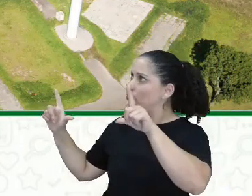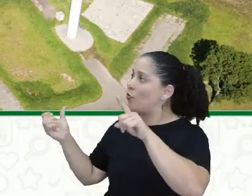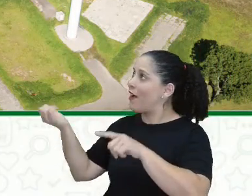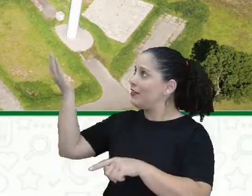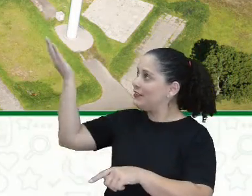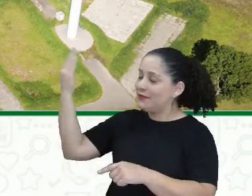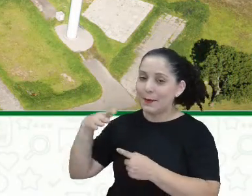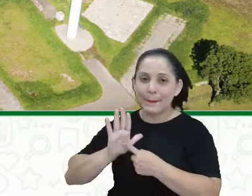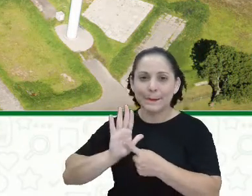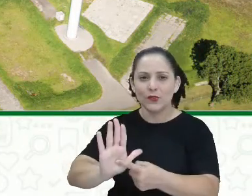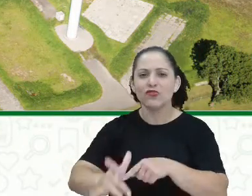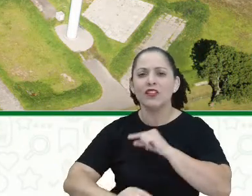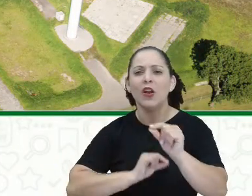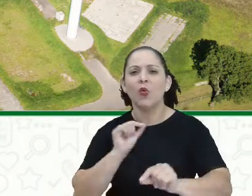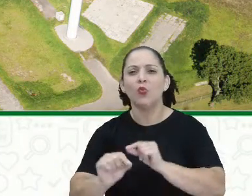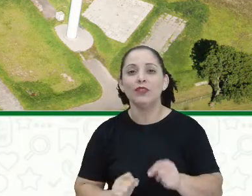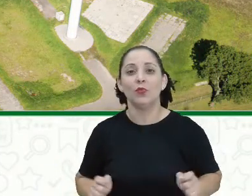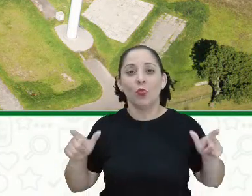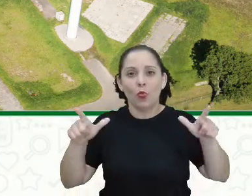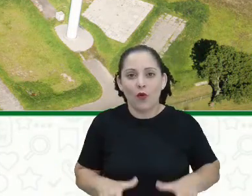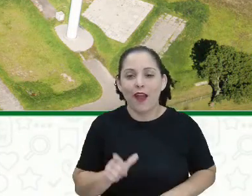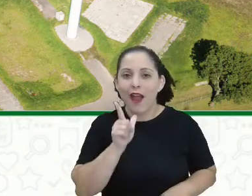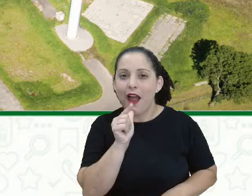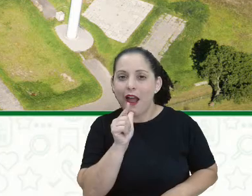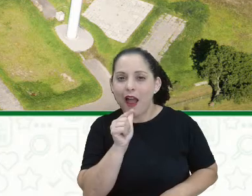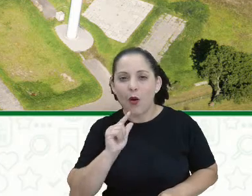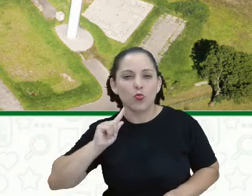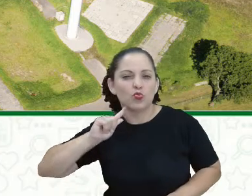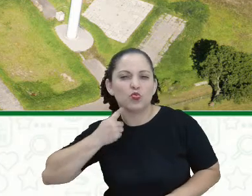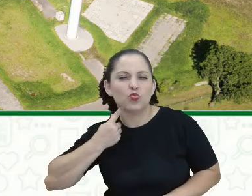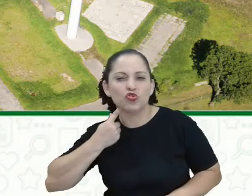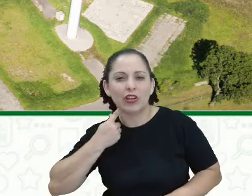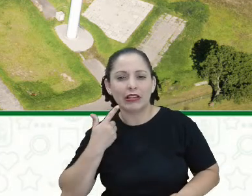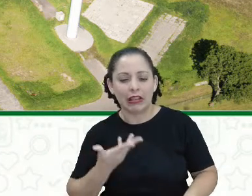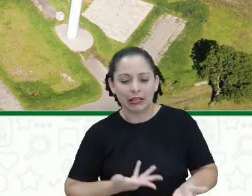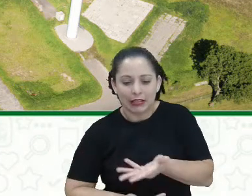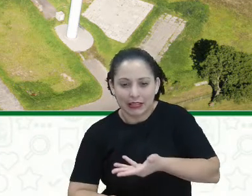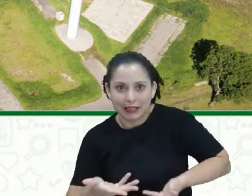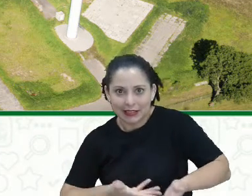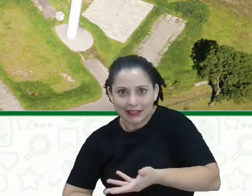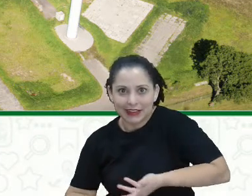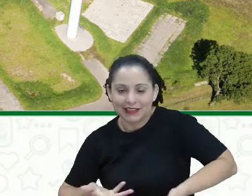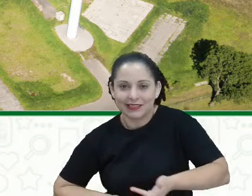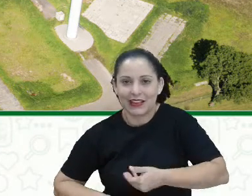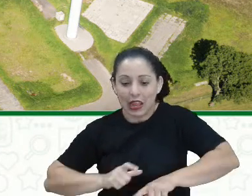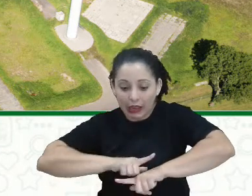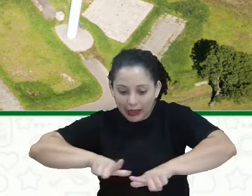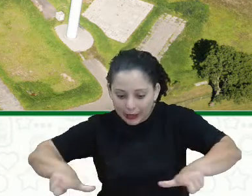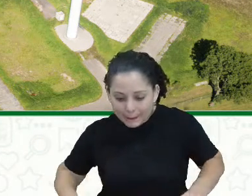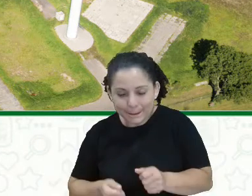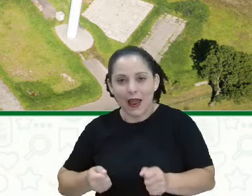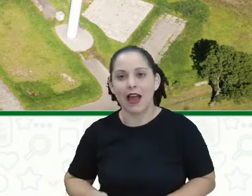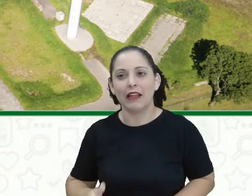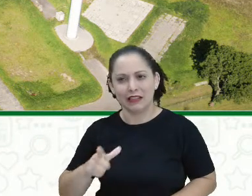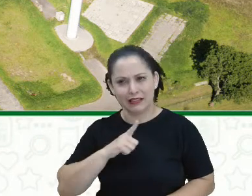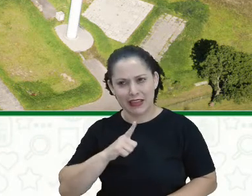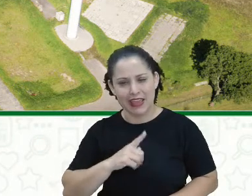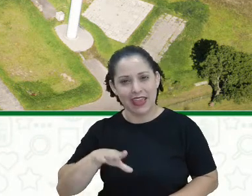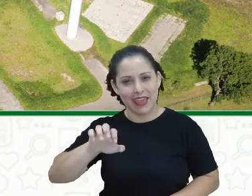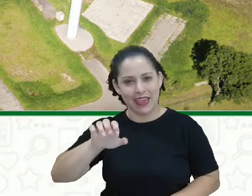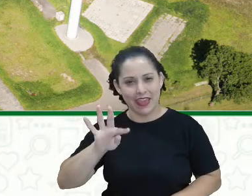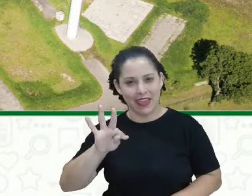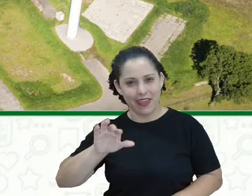aí mostrando uma estação de tratamento de água, uma ETA, né? Se vocês perceberem, temos